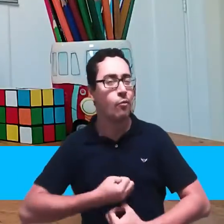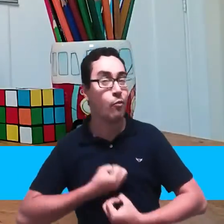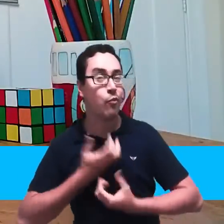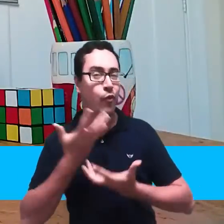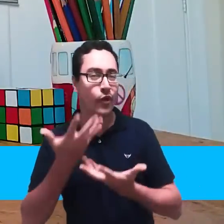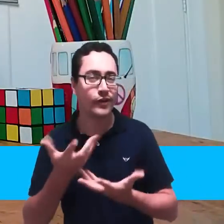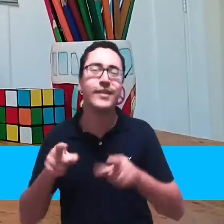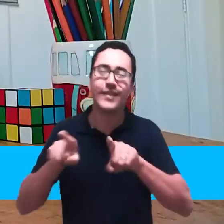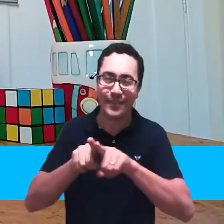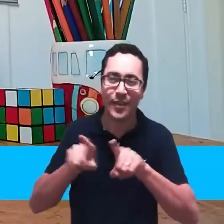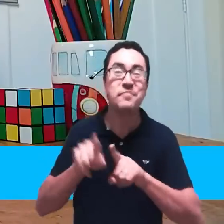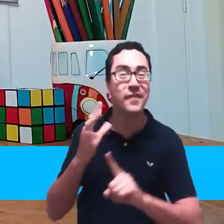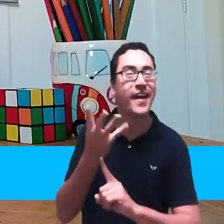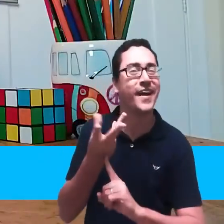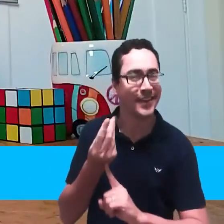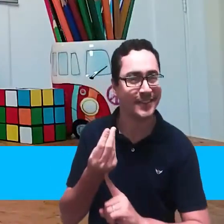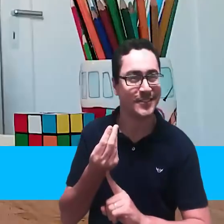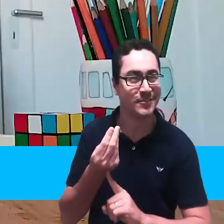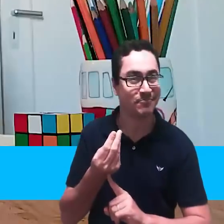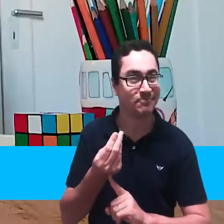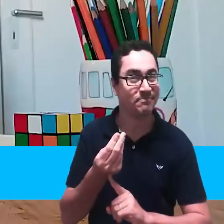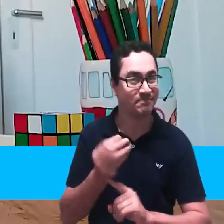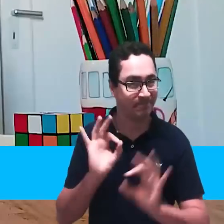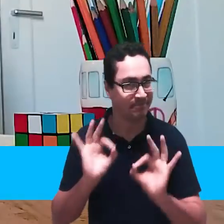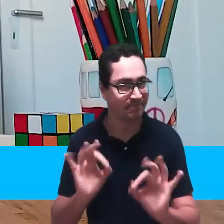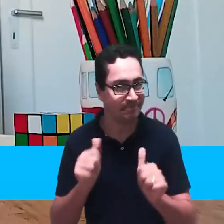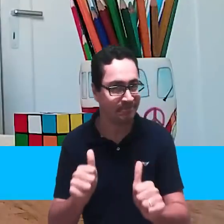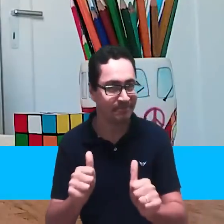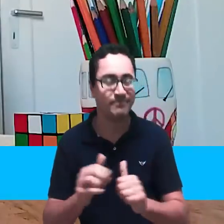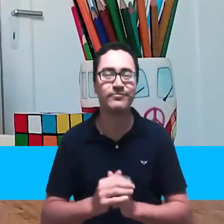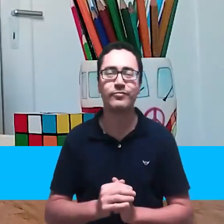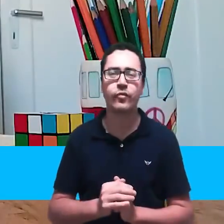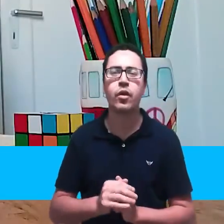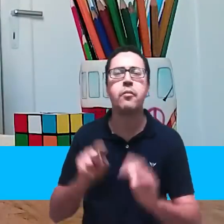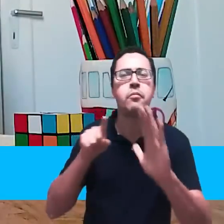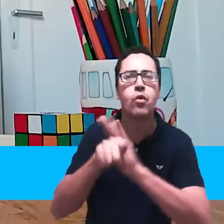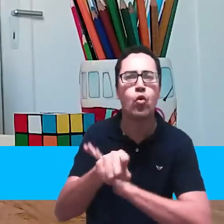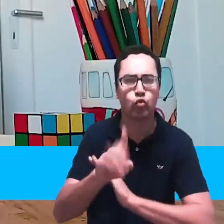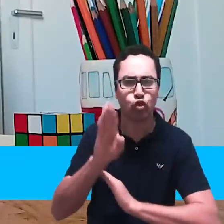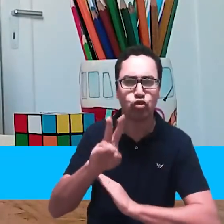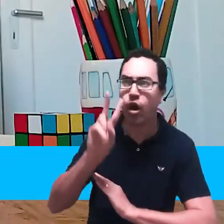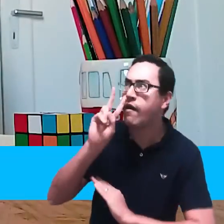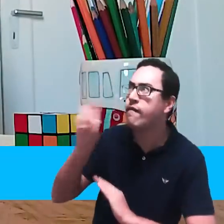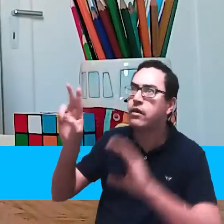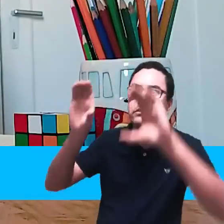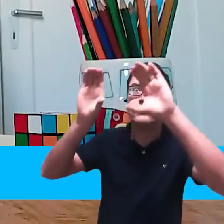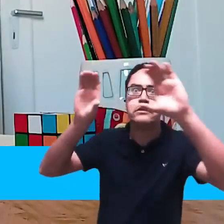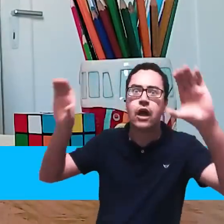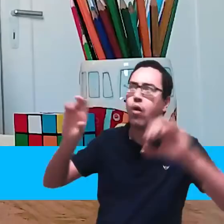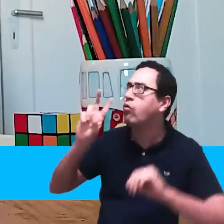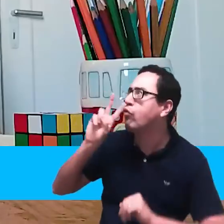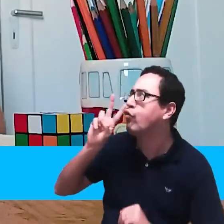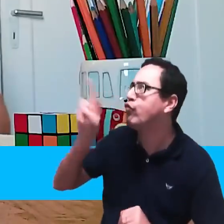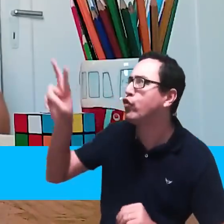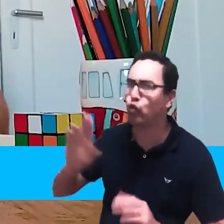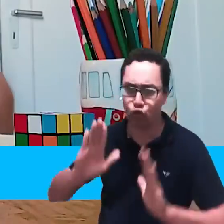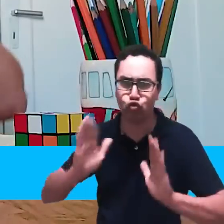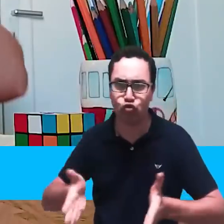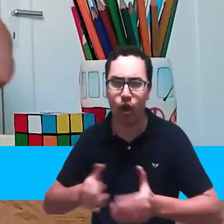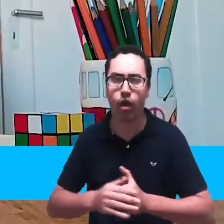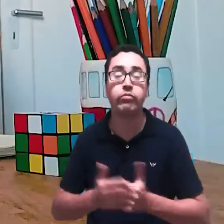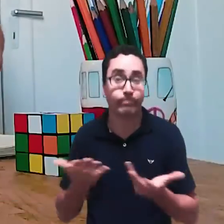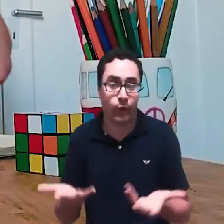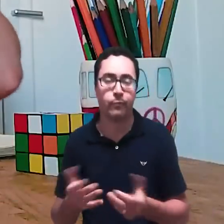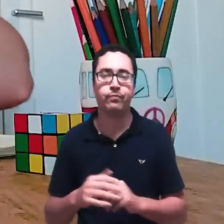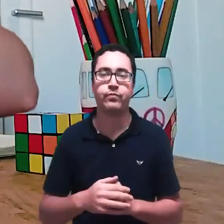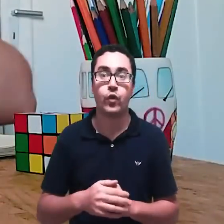bom? Então vamos lá. Você já olhou para o céu hoje? Então escolhe um